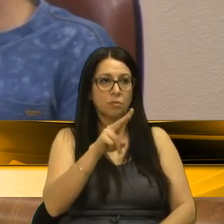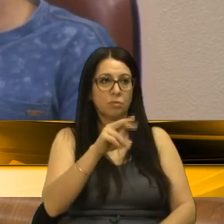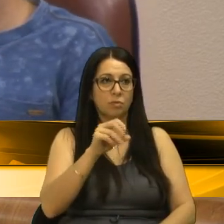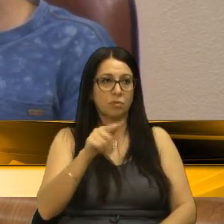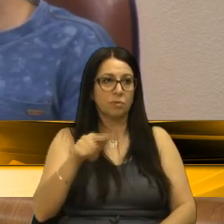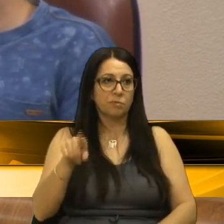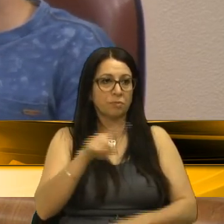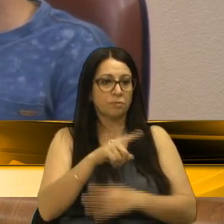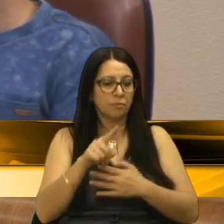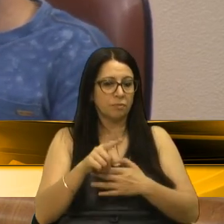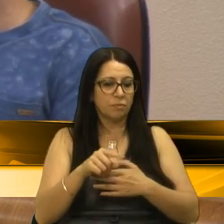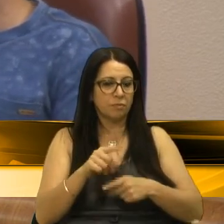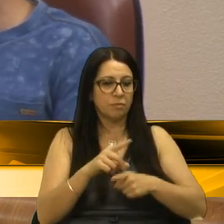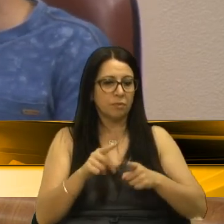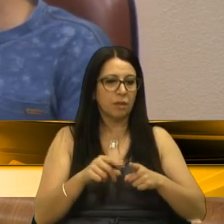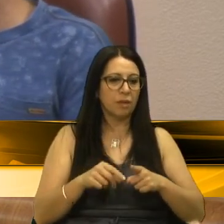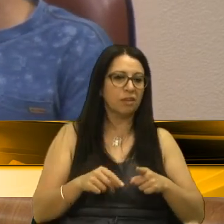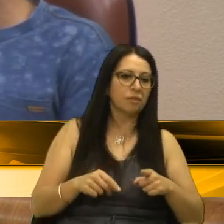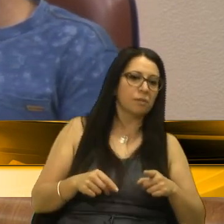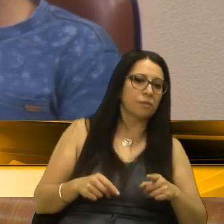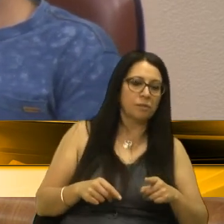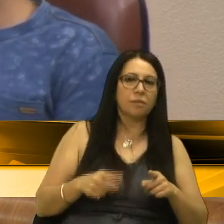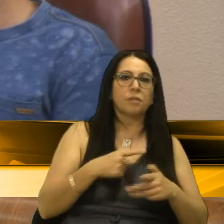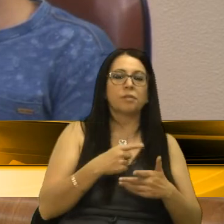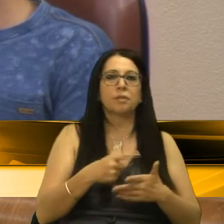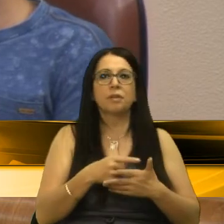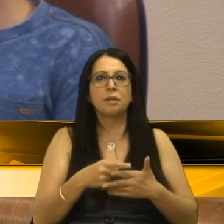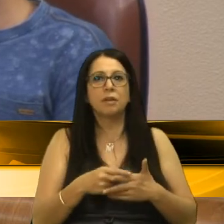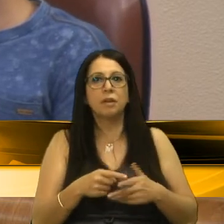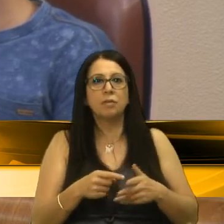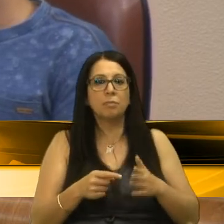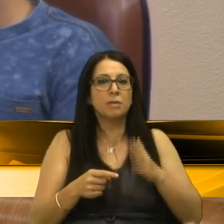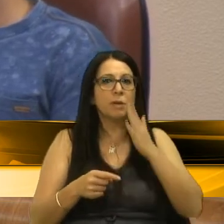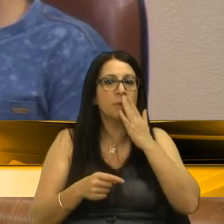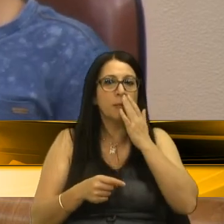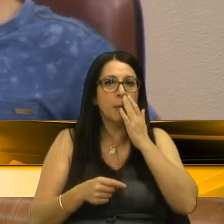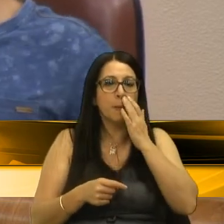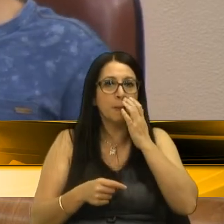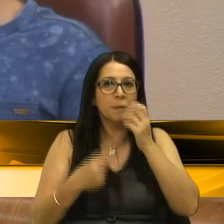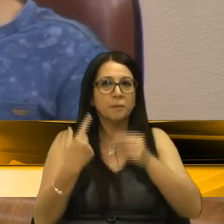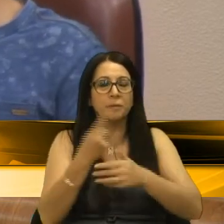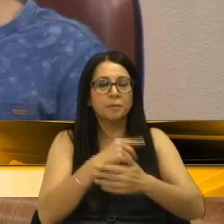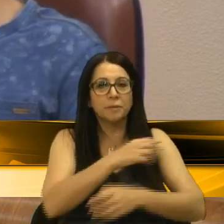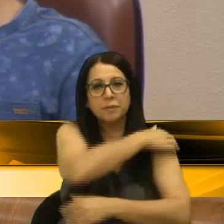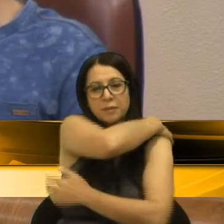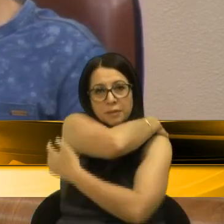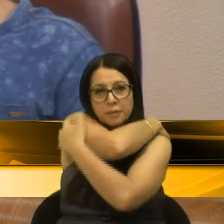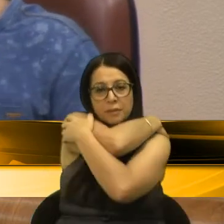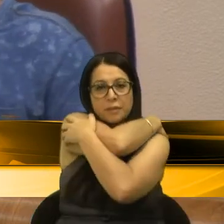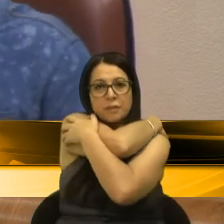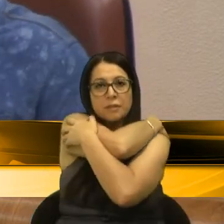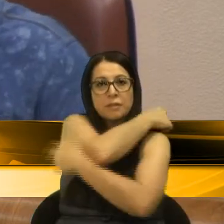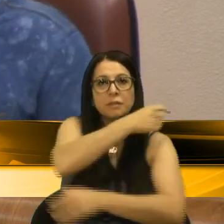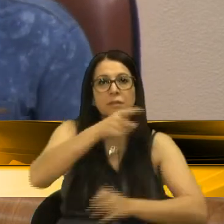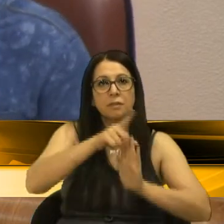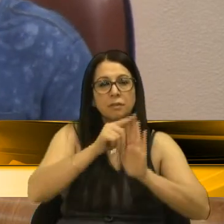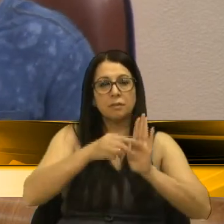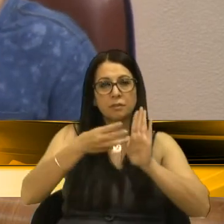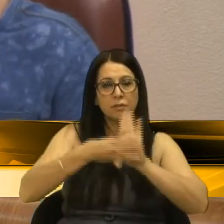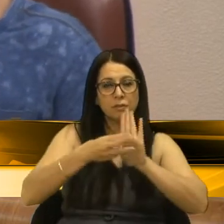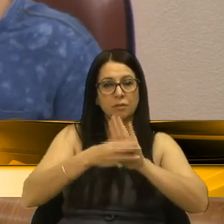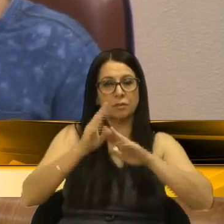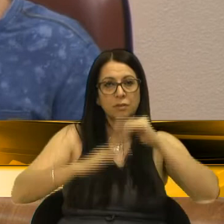subprefeitura competente comunicará o fato àquele órgão em expediente apartado do pedido de licença. Terceiro, executadas as